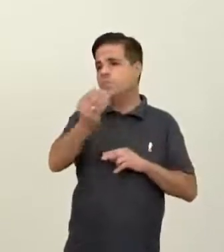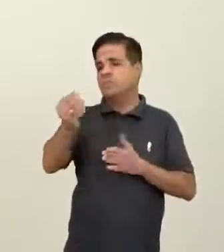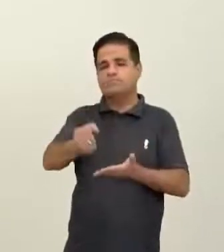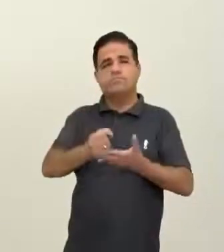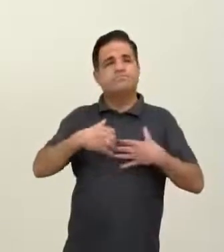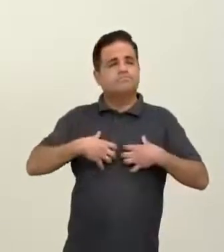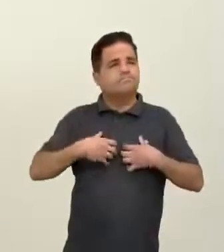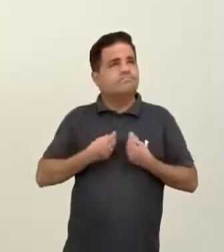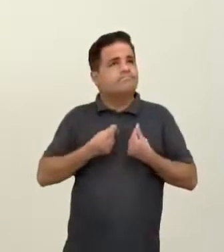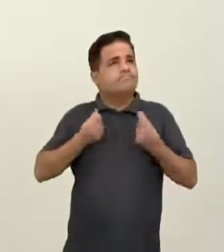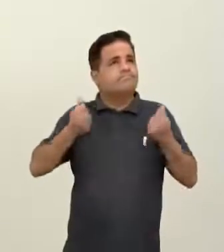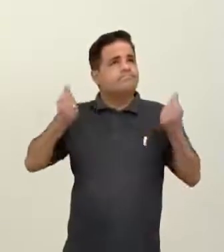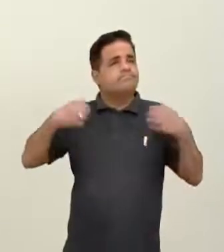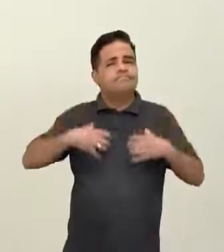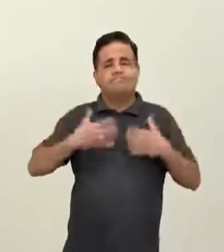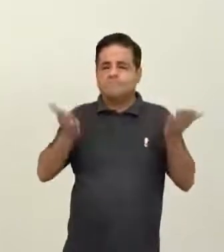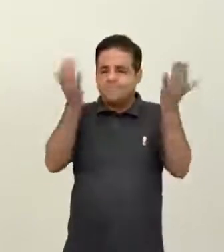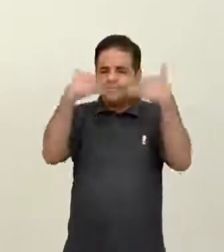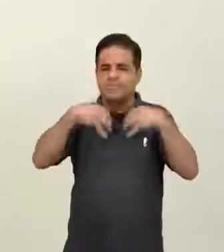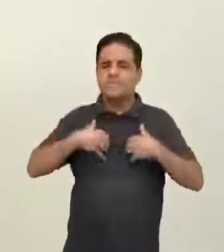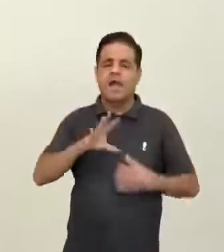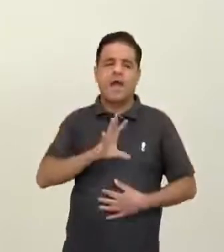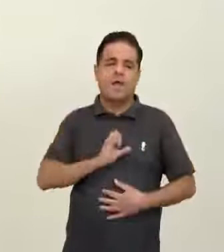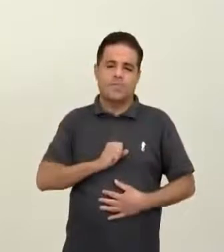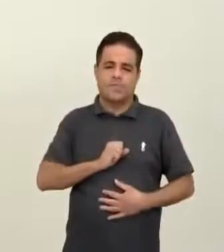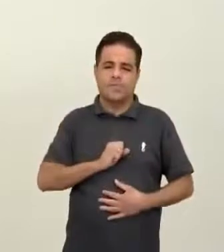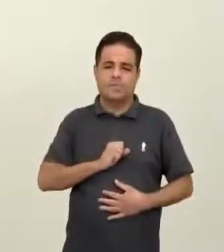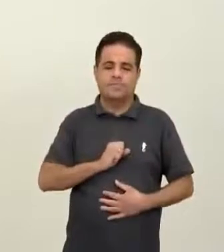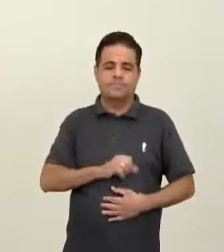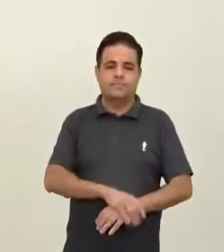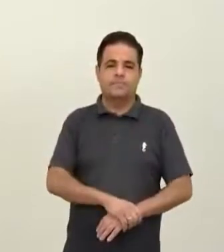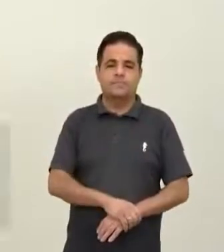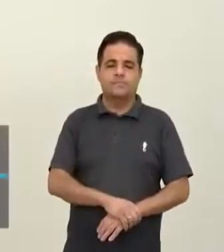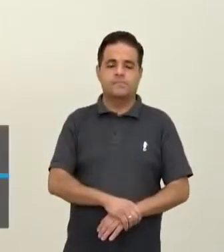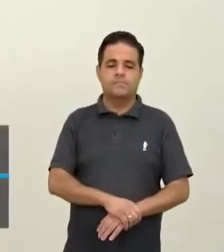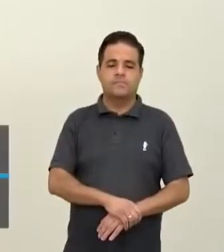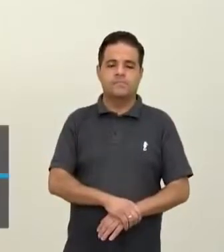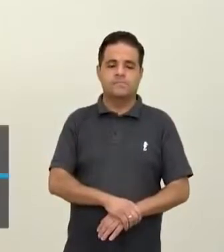uma sensação, digamos, de amor.